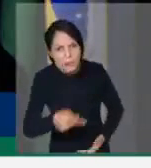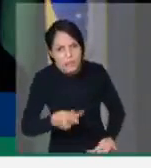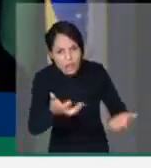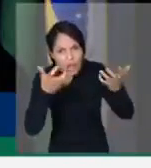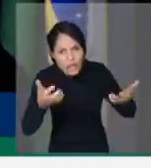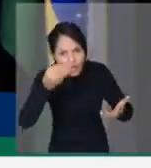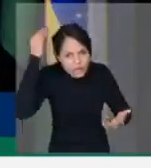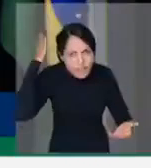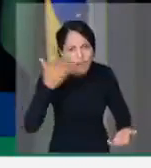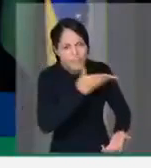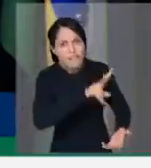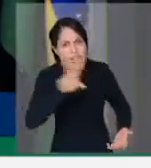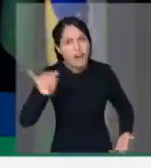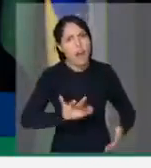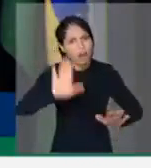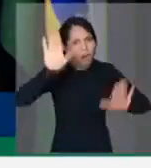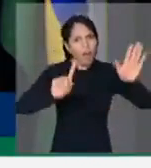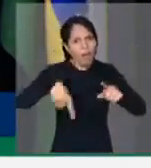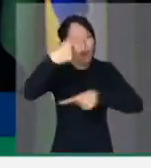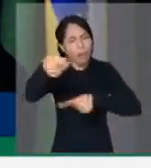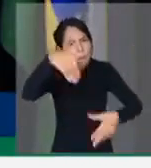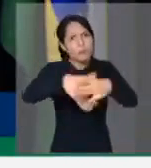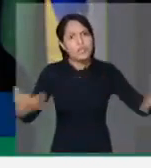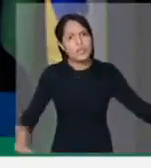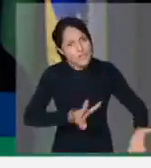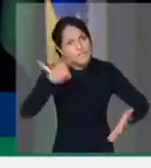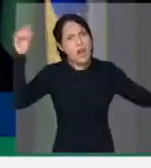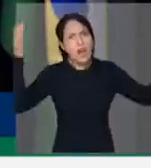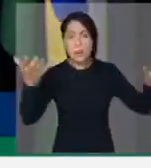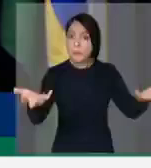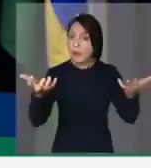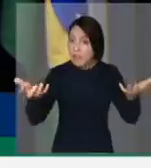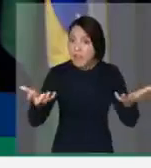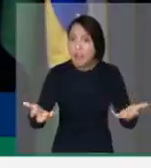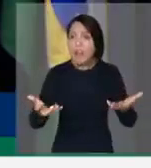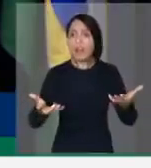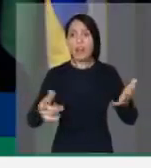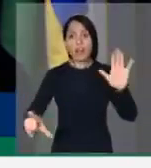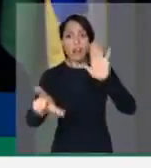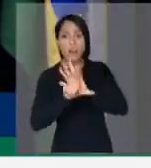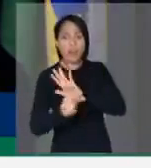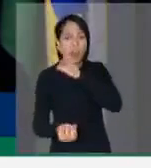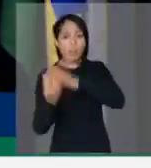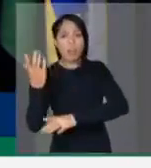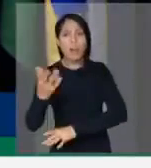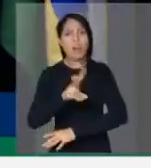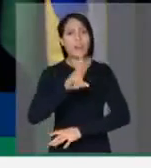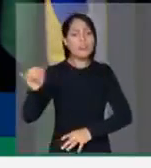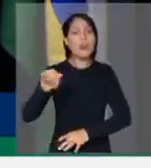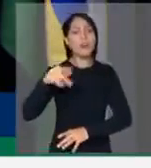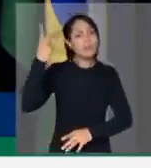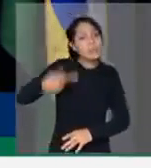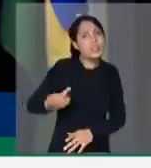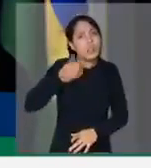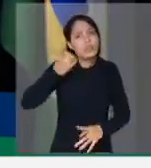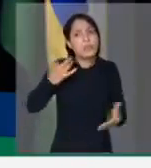República, candidate-se na próxima eleição, ou então, se quiser relegislar, candidate-se ao